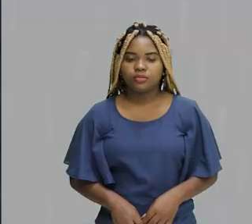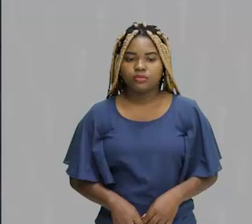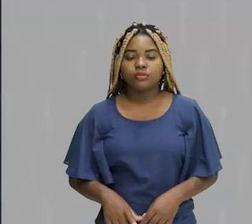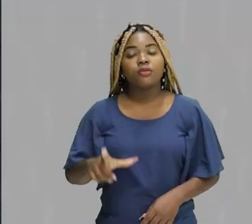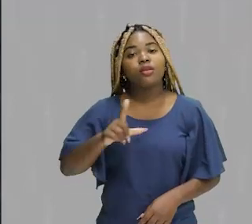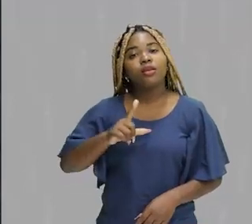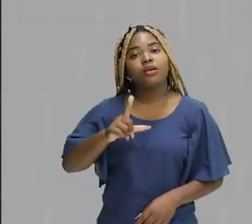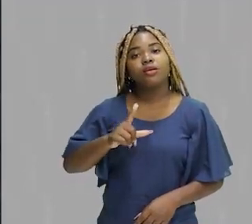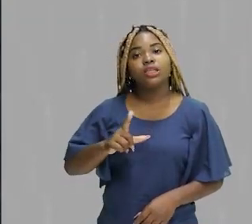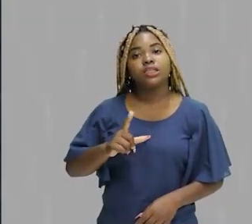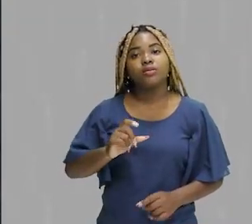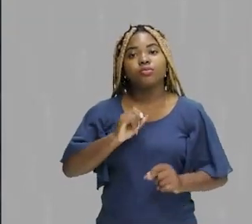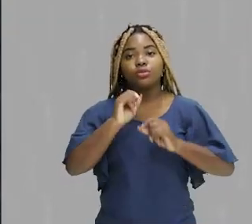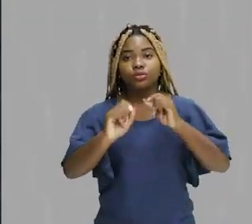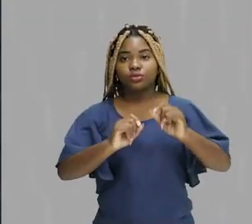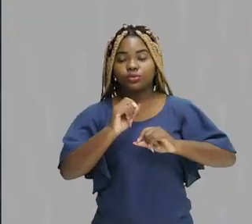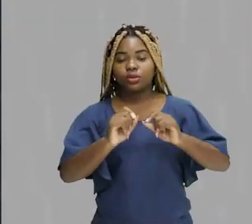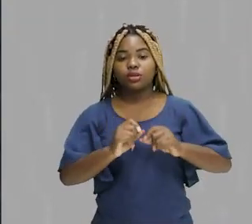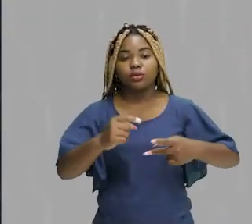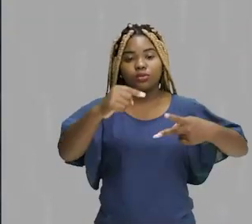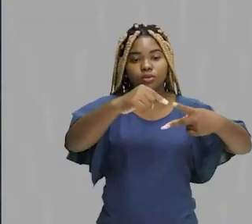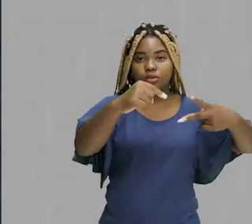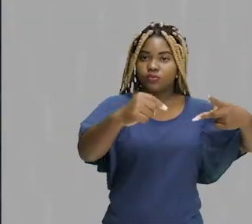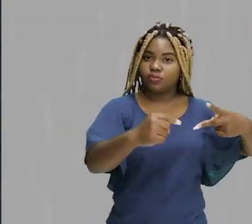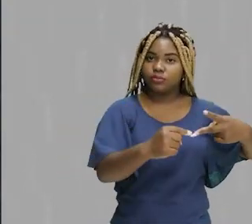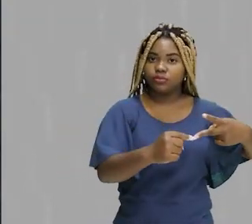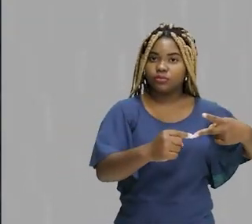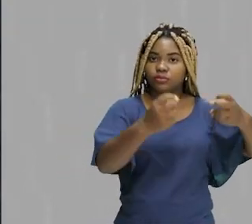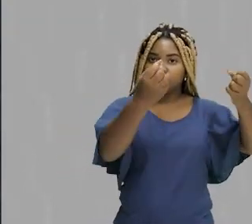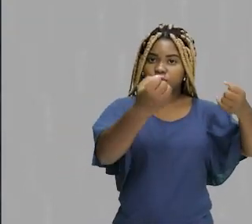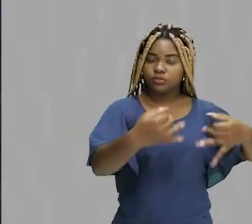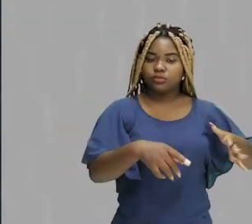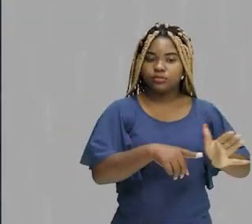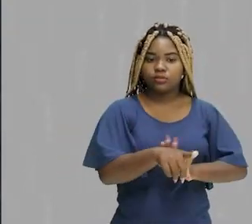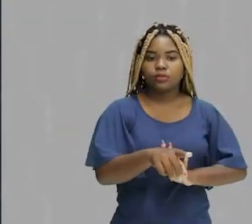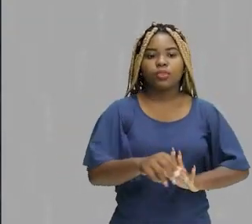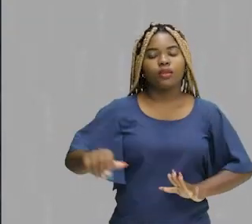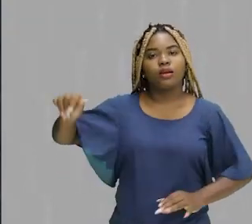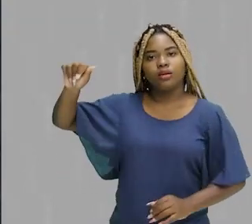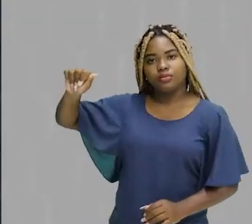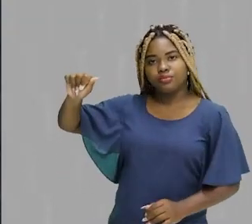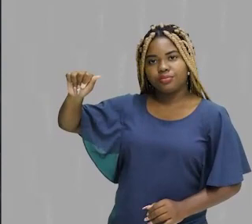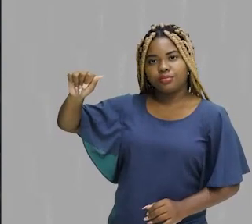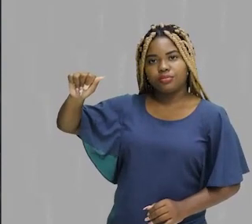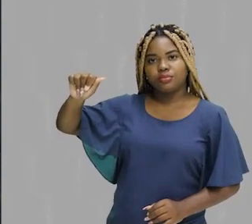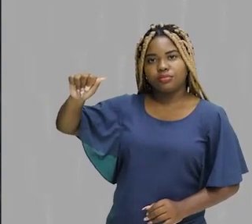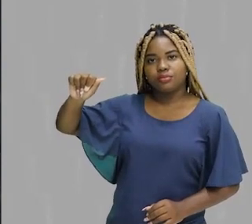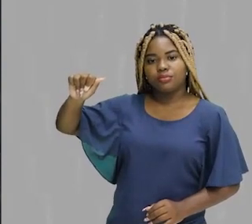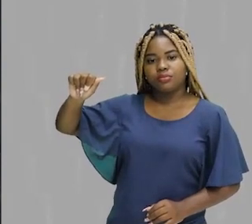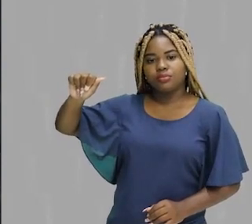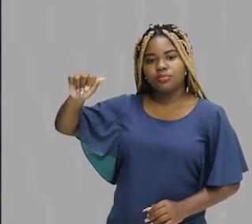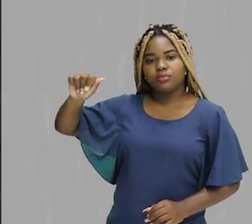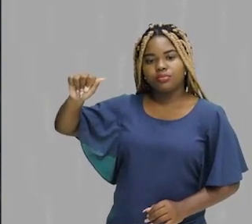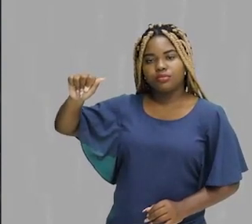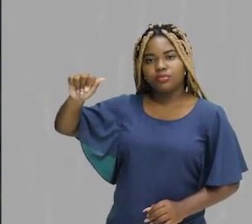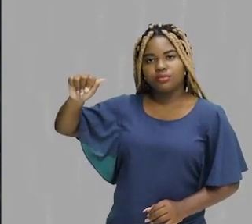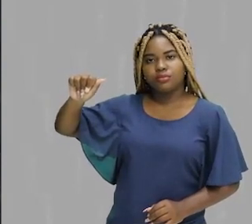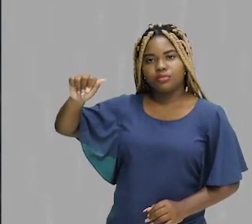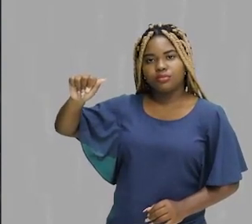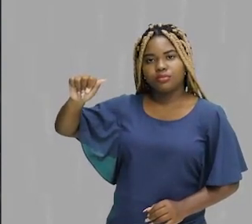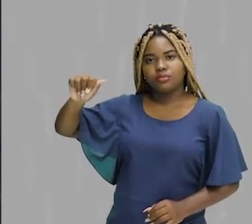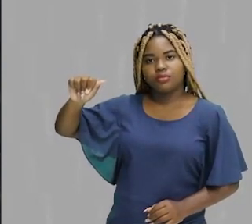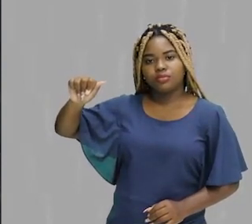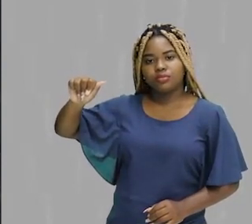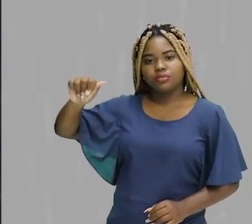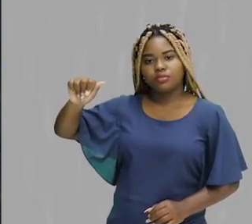mol. Ok? Nós queremos duas coisas aqui, ó. Escreva a reação de combustão do metano, indicando a